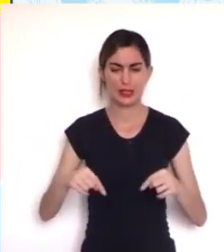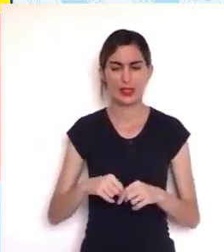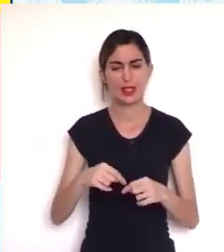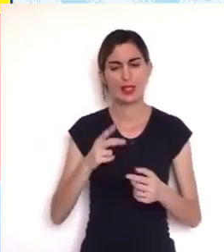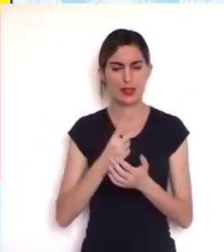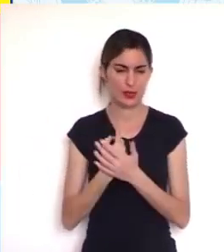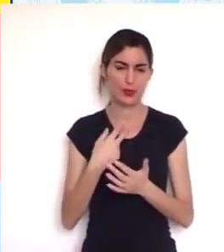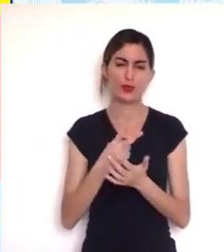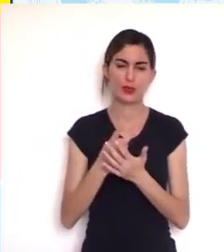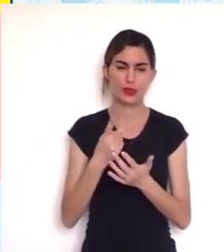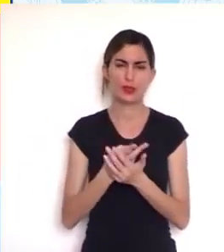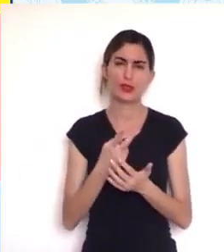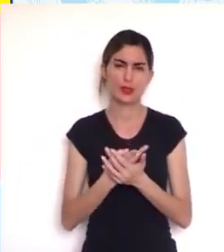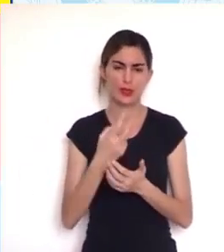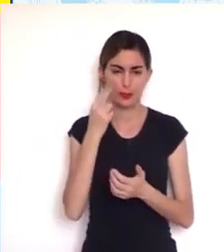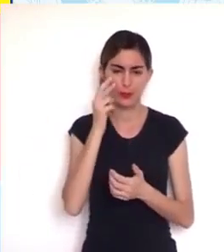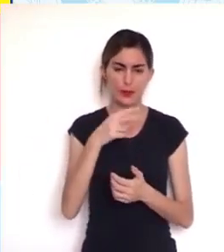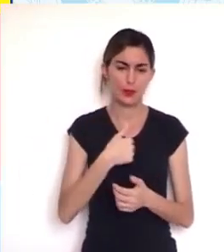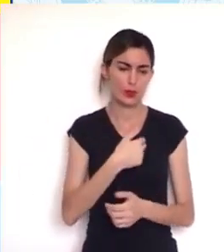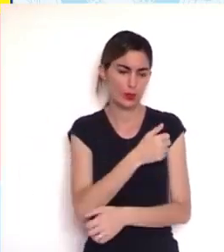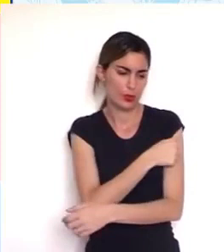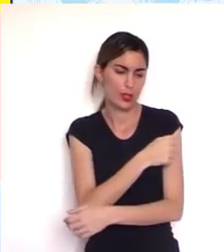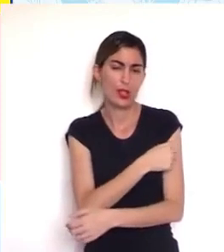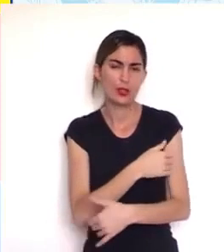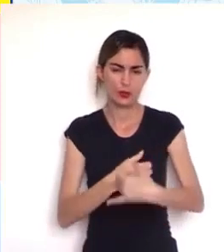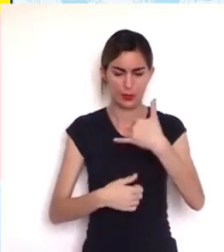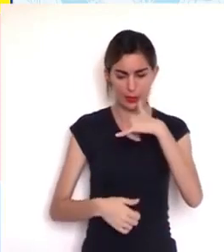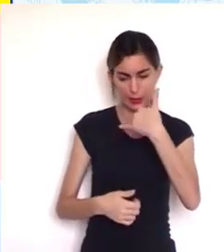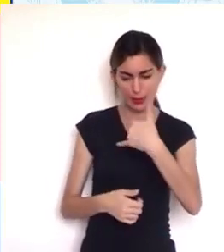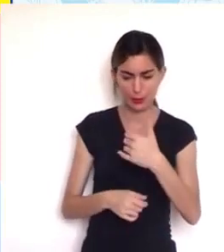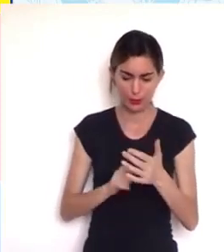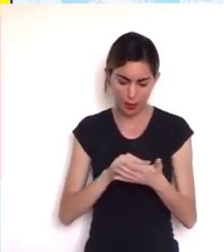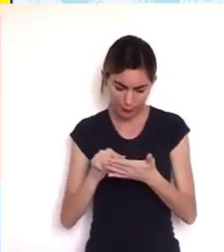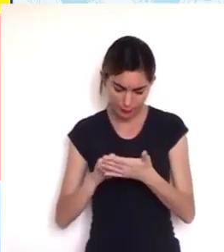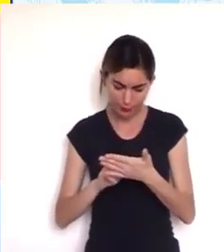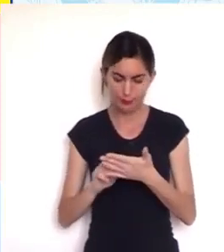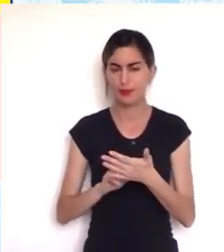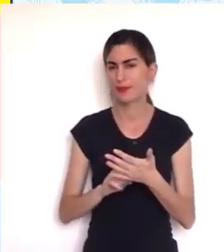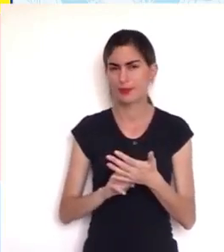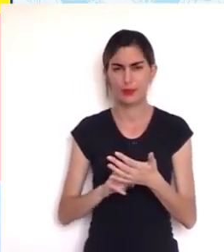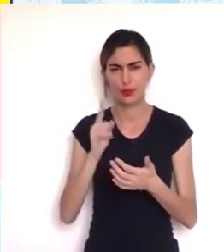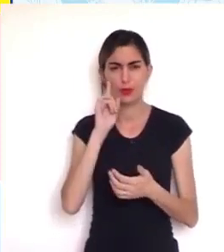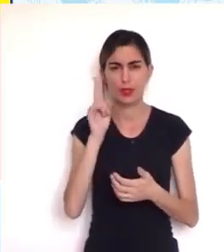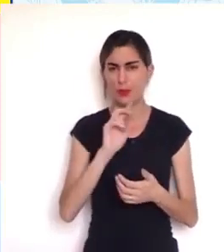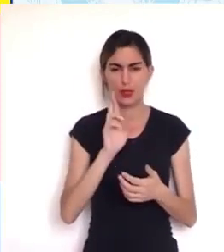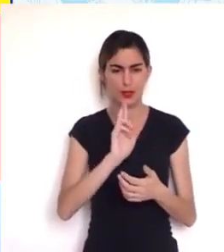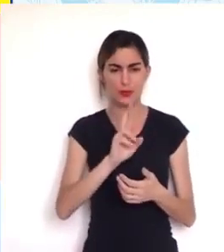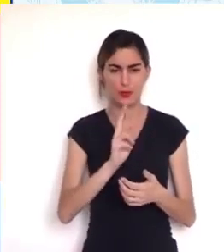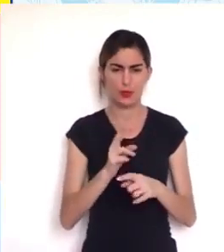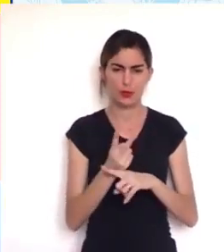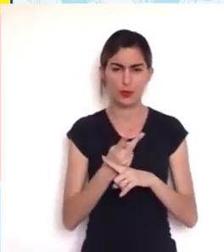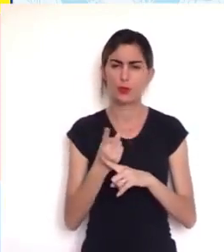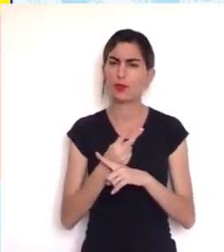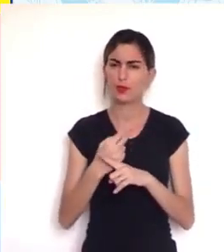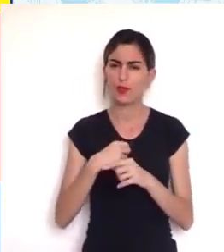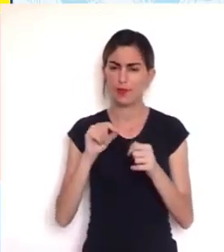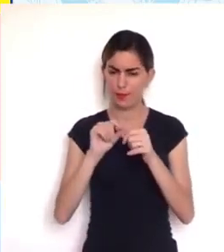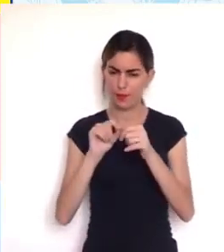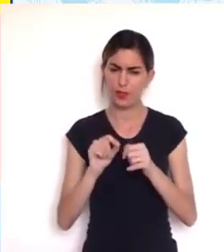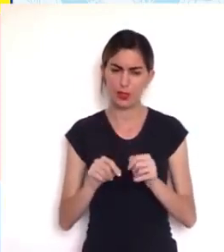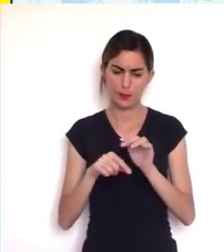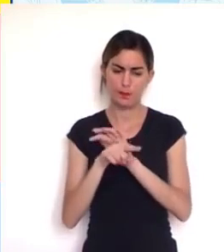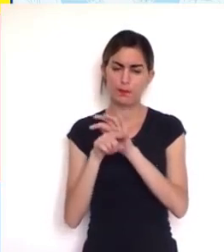eu sempre vejo meus alunos com o celular, quando eles não sabem a resposta, e eles vão